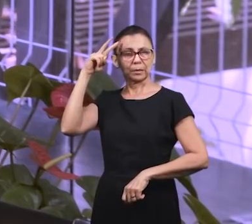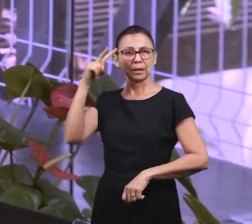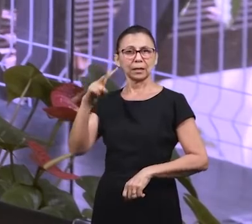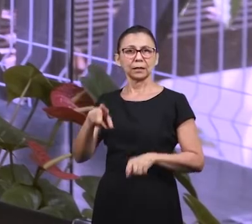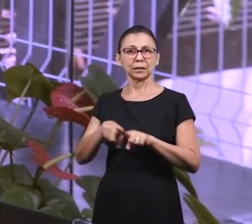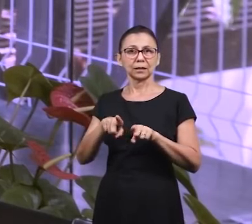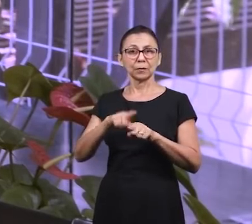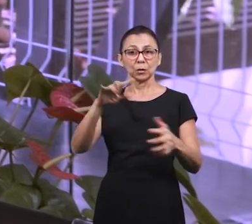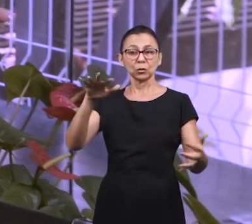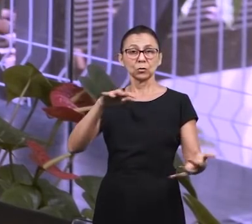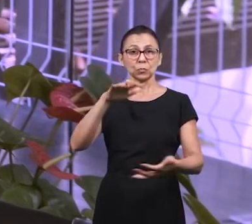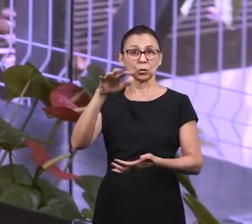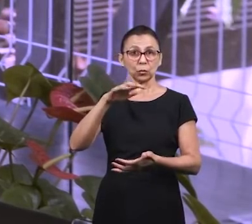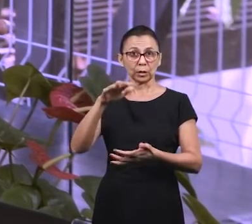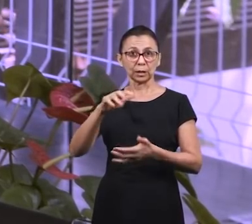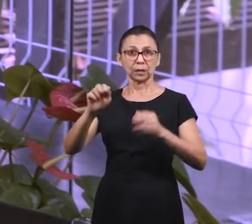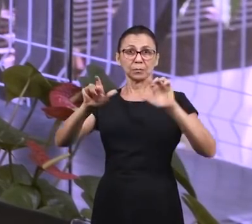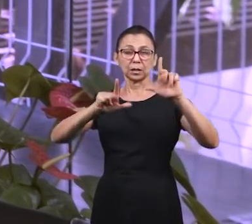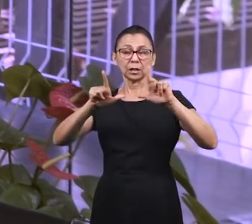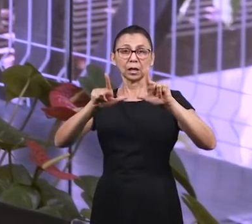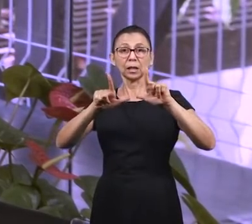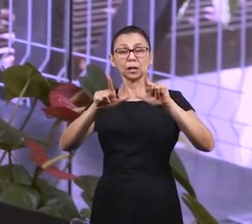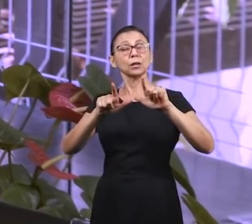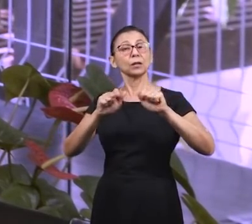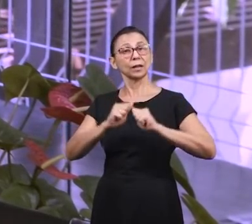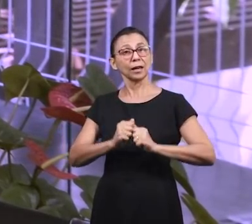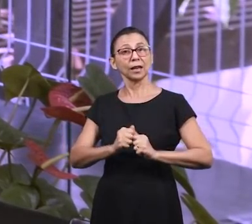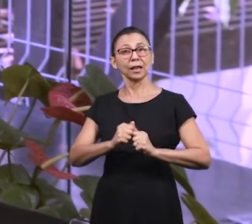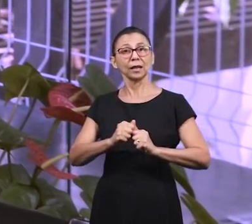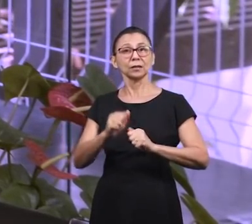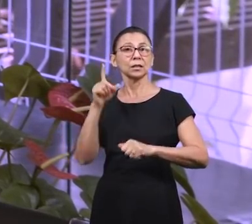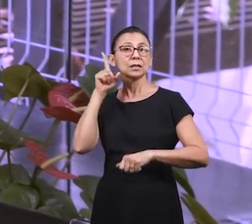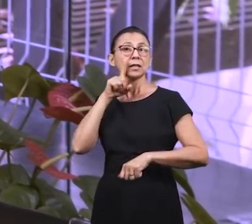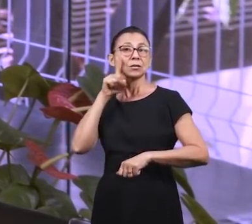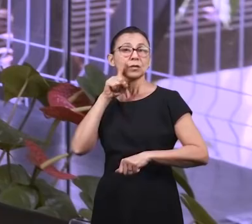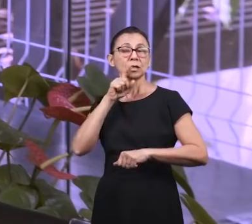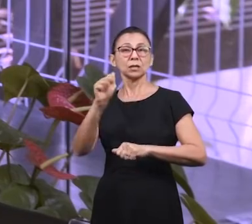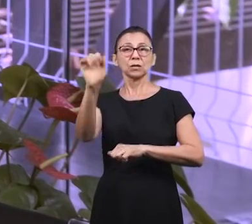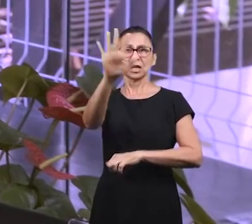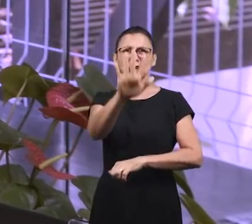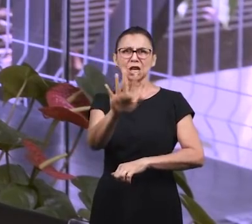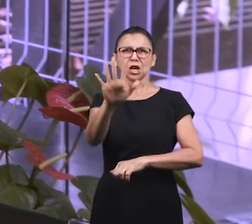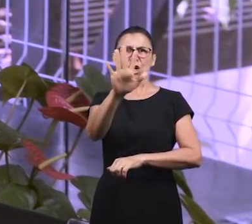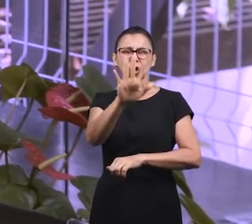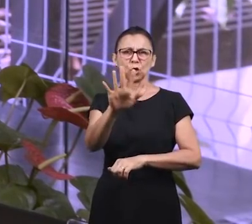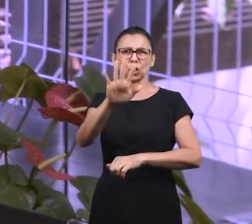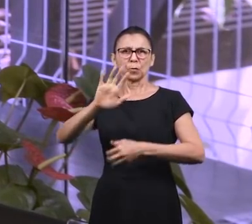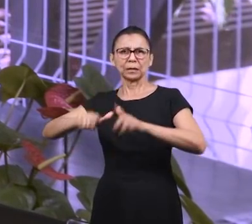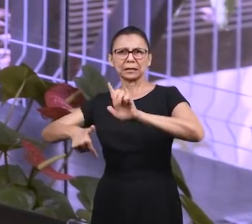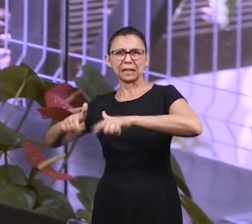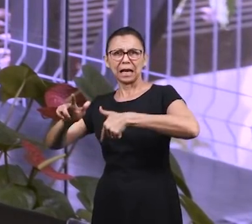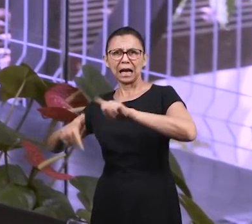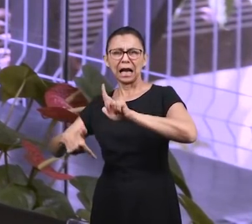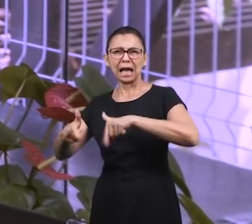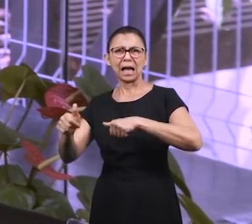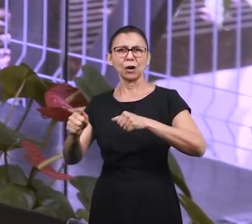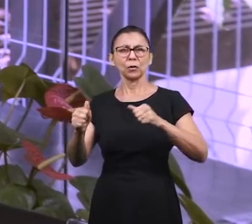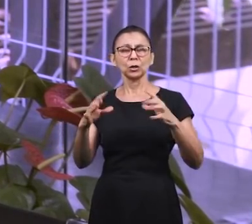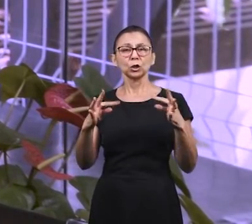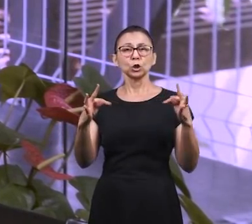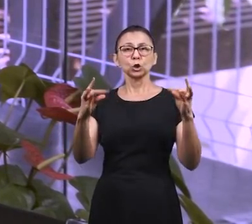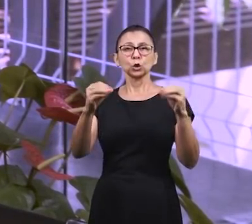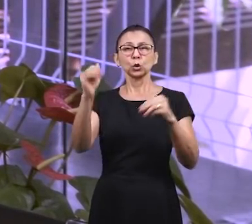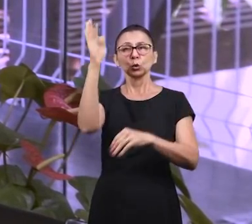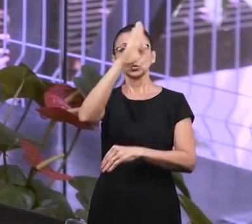sendo transmitido também nos Estados Unidos, na Europa e em Israel, além de ser tocado em diversas emissoras de rádio em